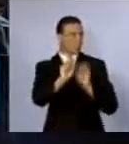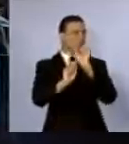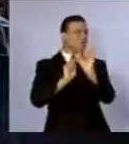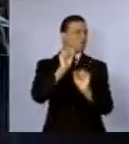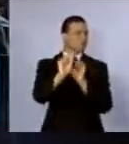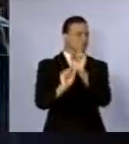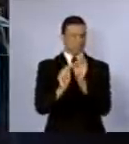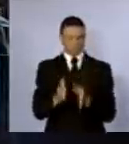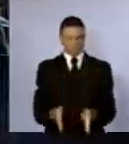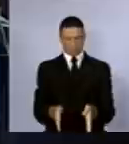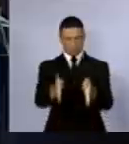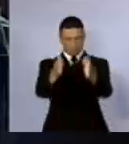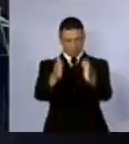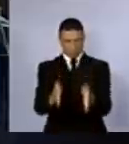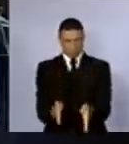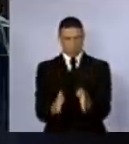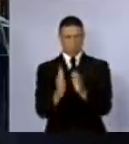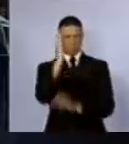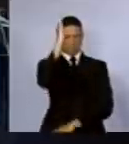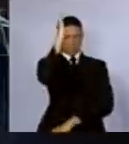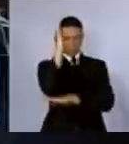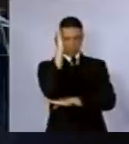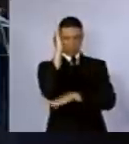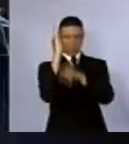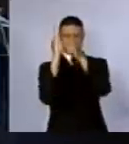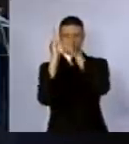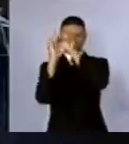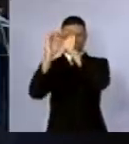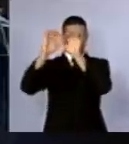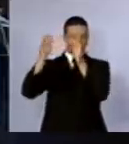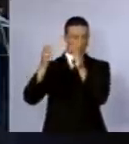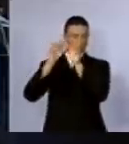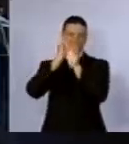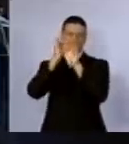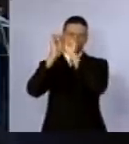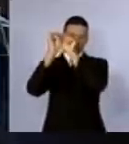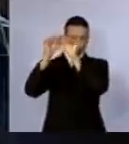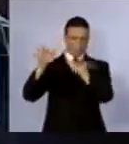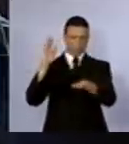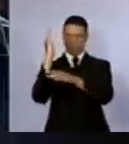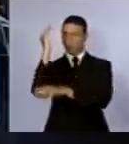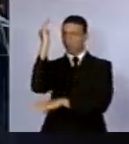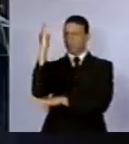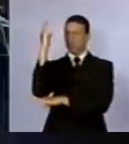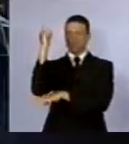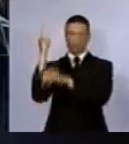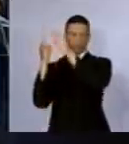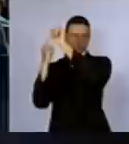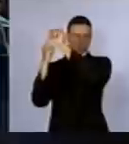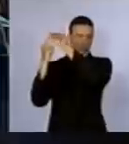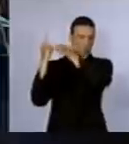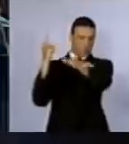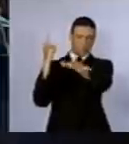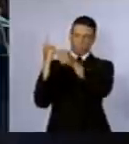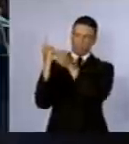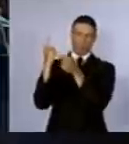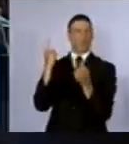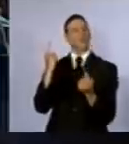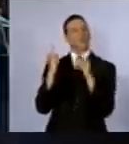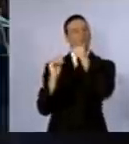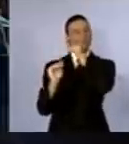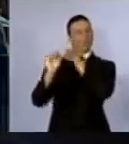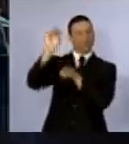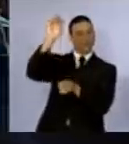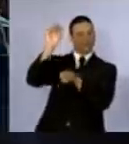faz para esse caso de campos magnéticos, elétricos e magnéticos, né, quer dizer, aquilo que a gente define de nível